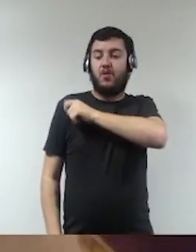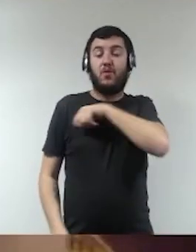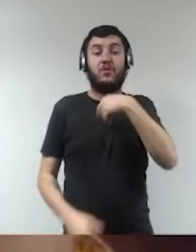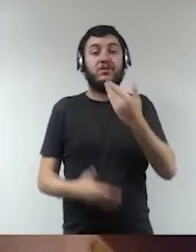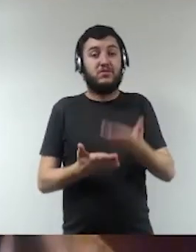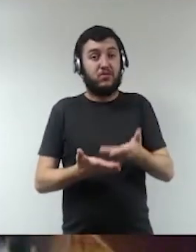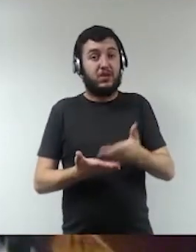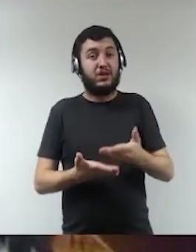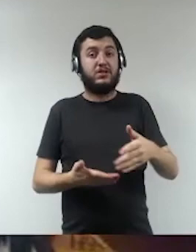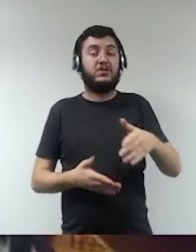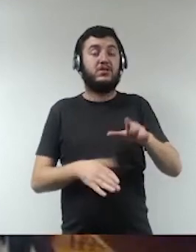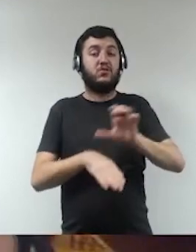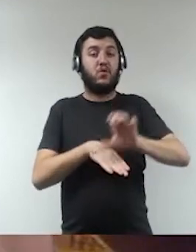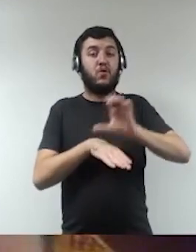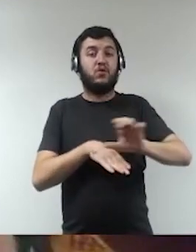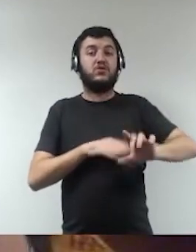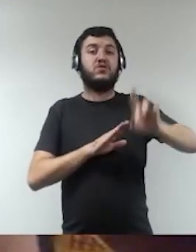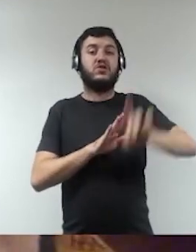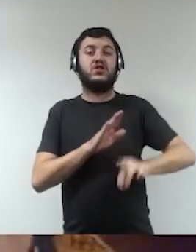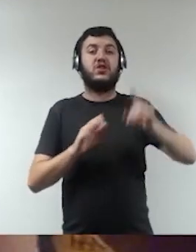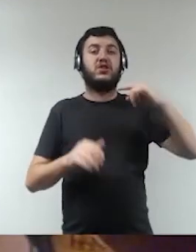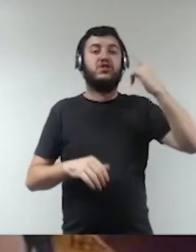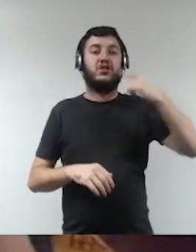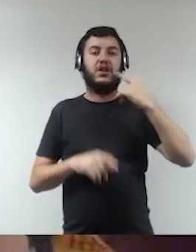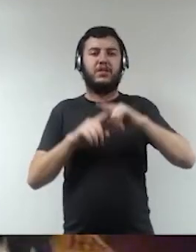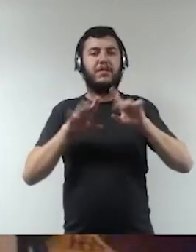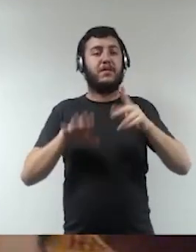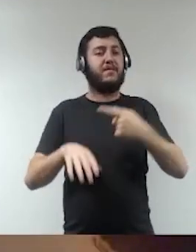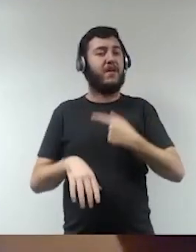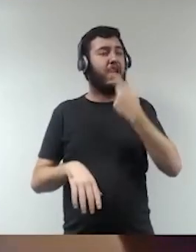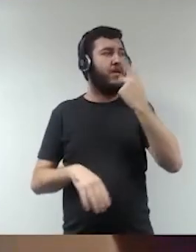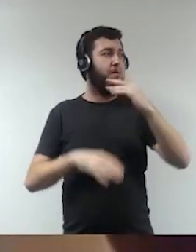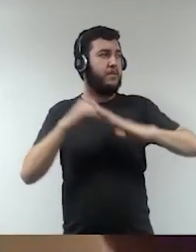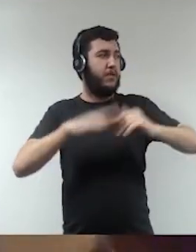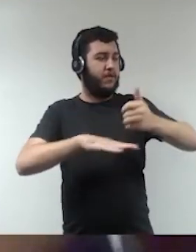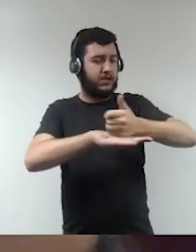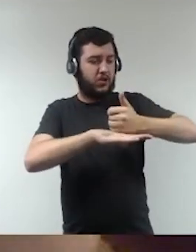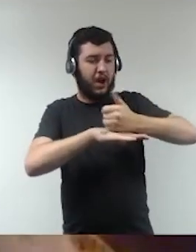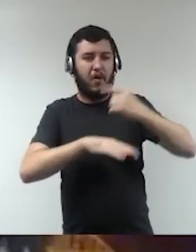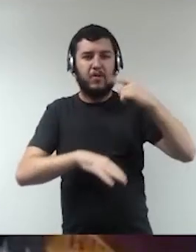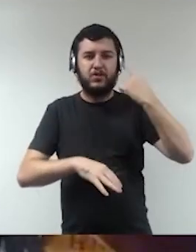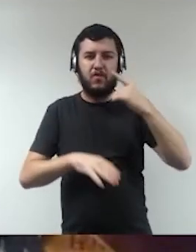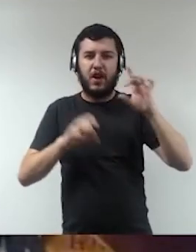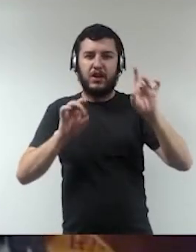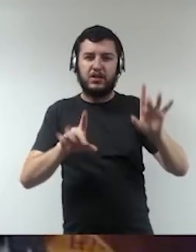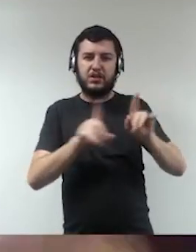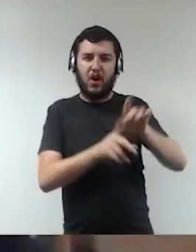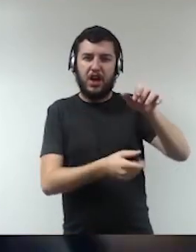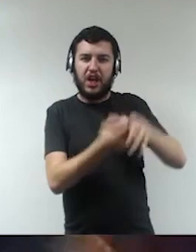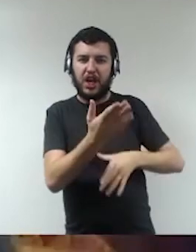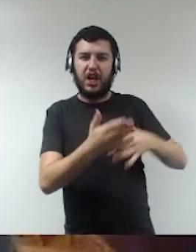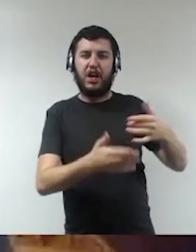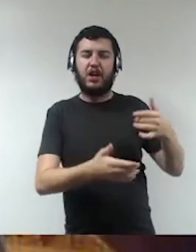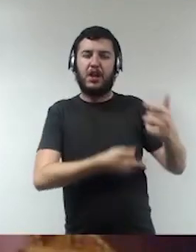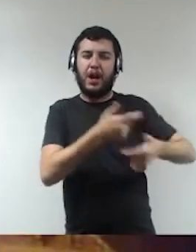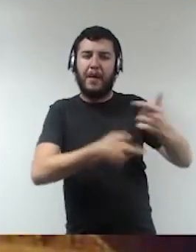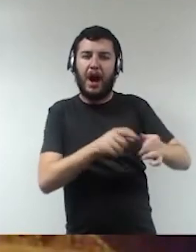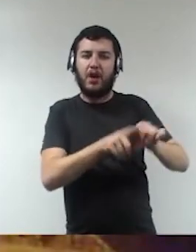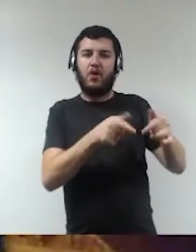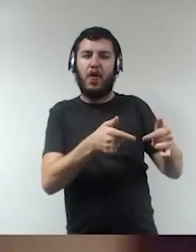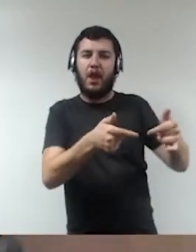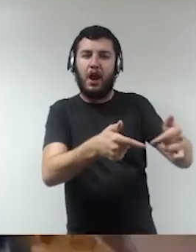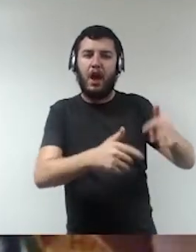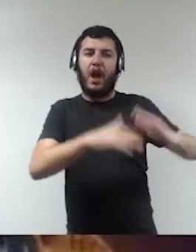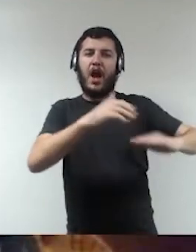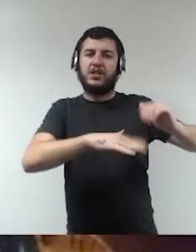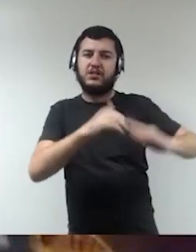de que advogados não servem apenas para propor ações, né, pretensões resistidas que